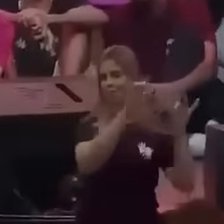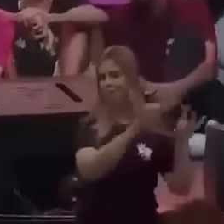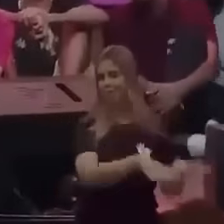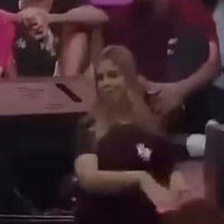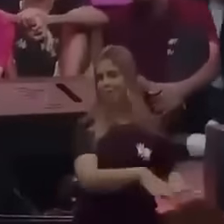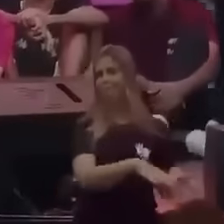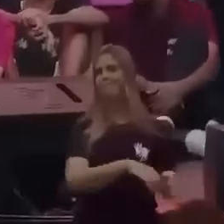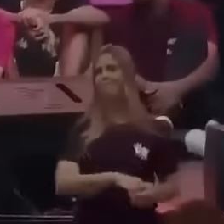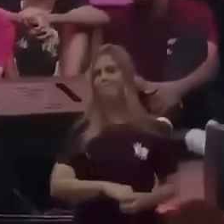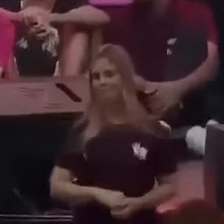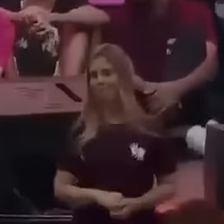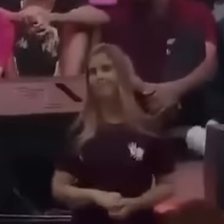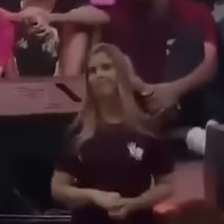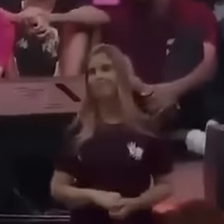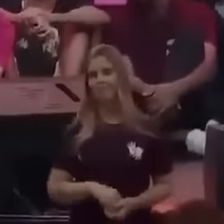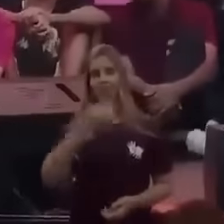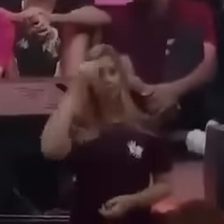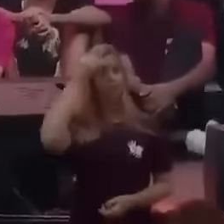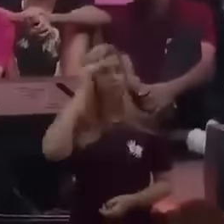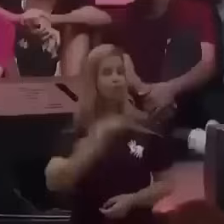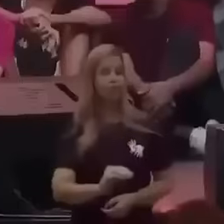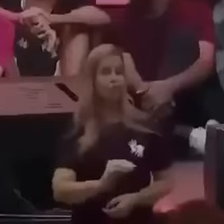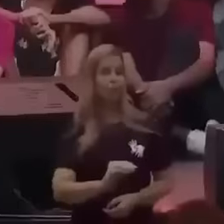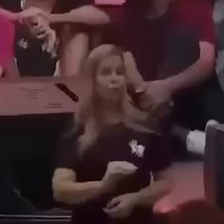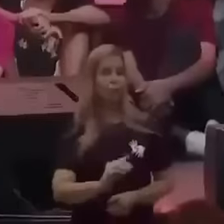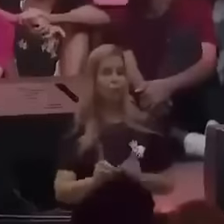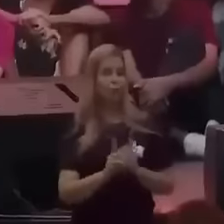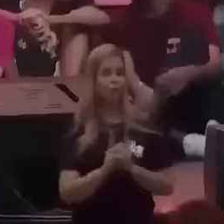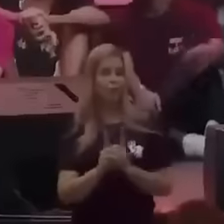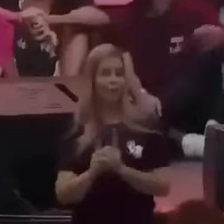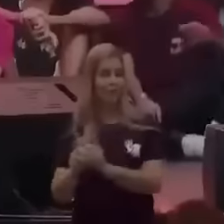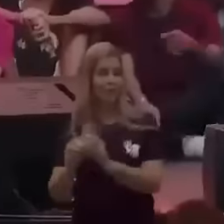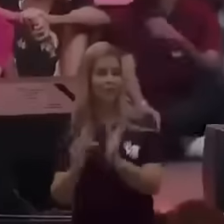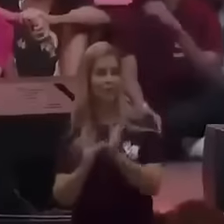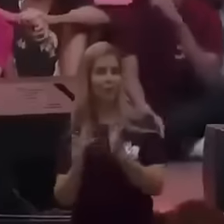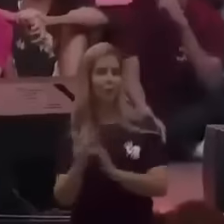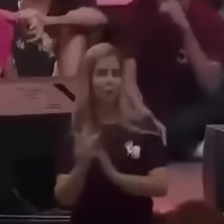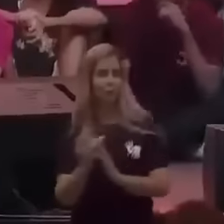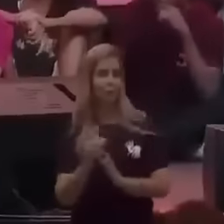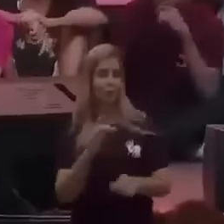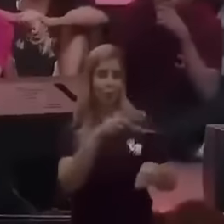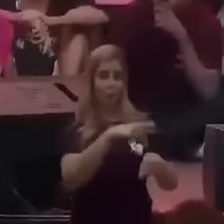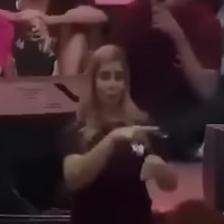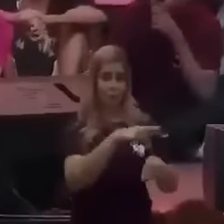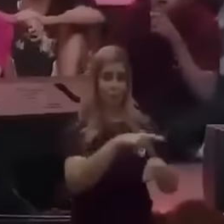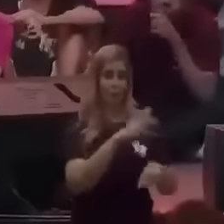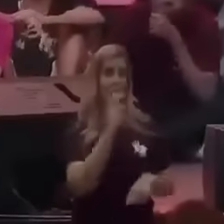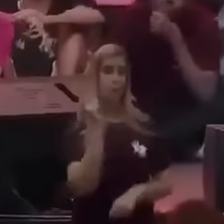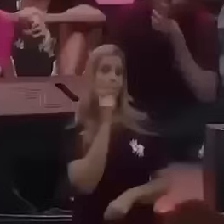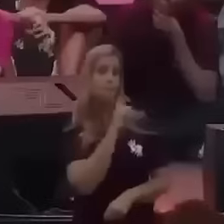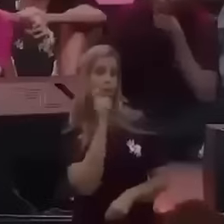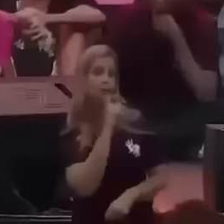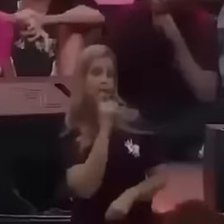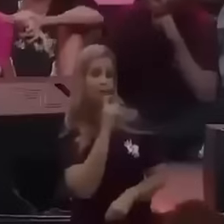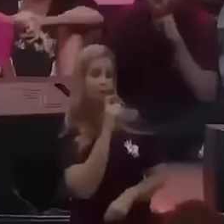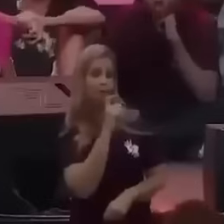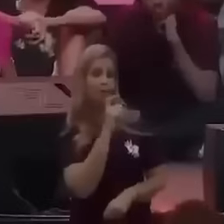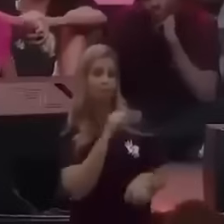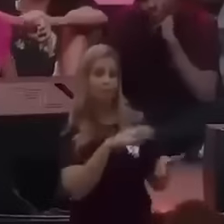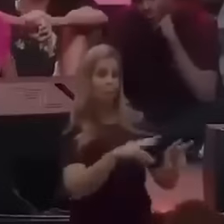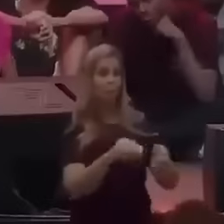Pedro, Petros, fragmento de pedra, mentira, pó, apenas